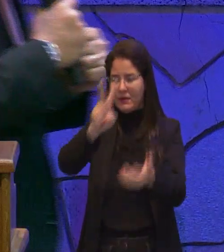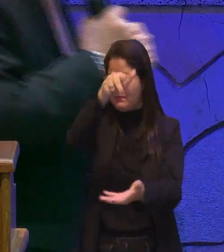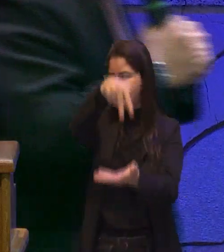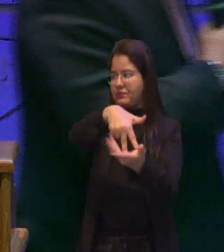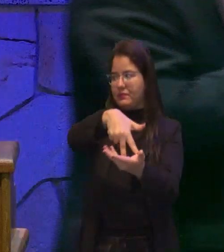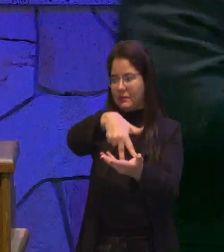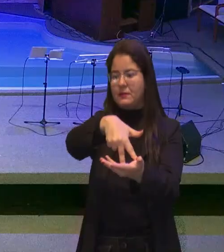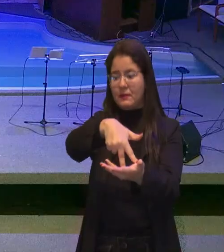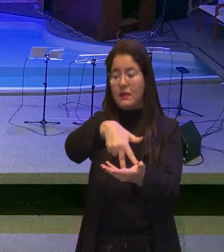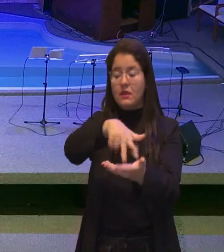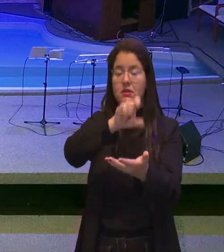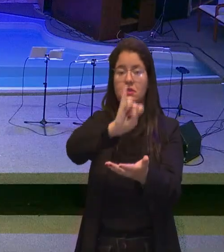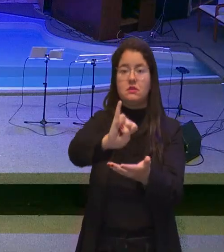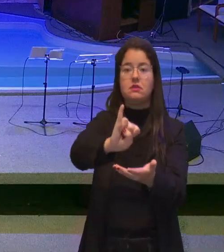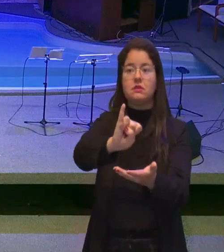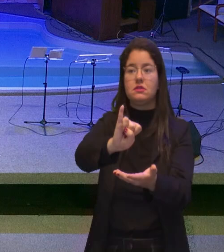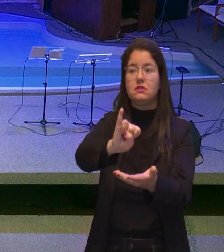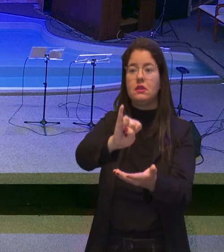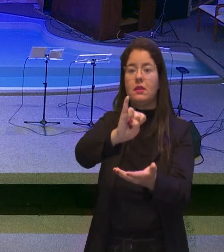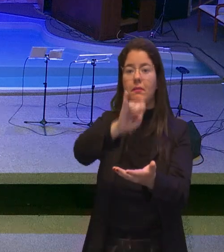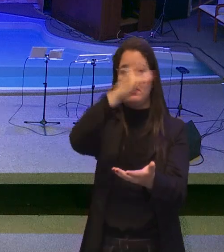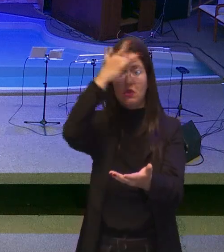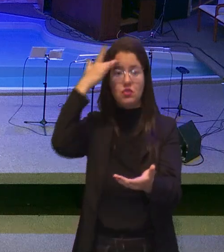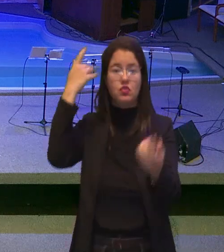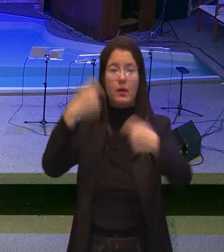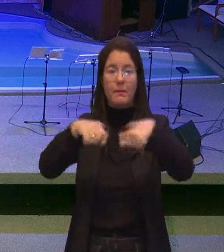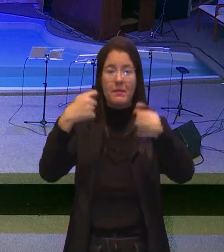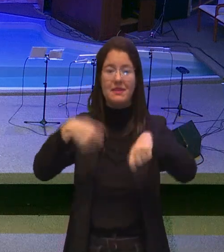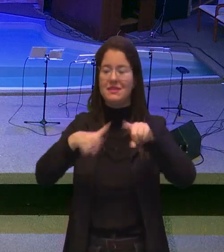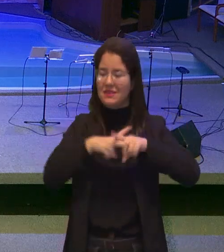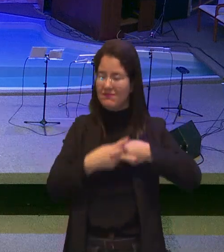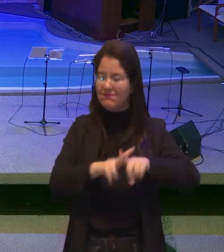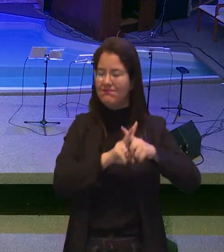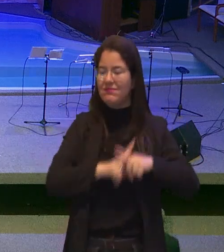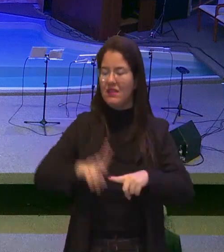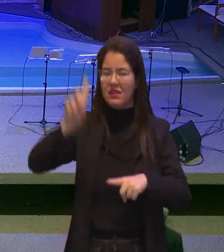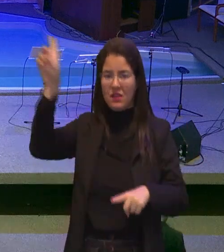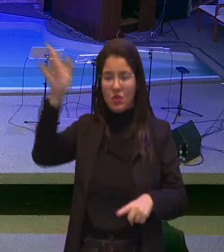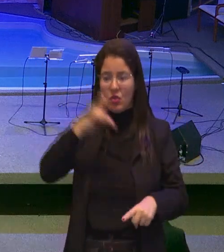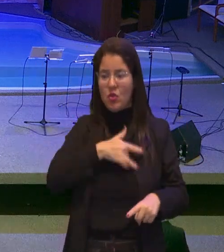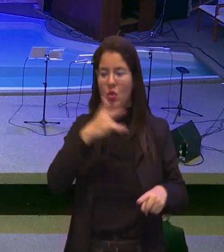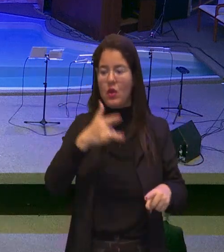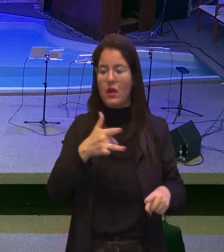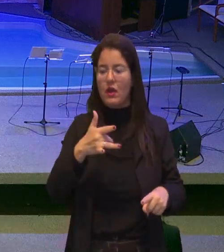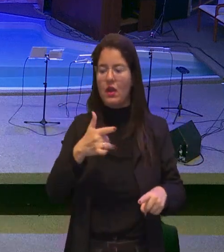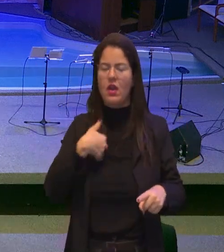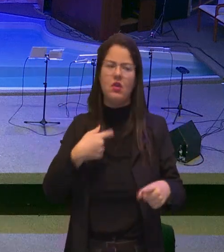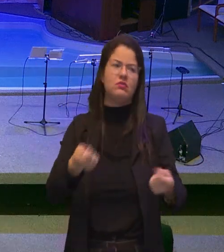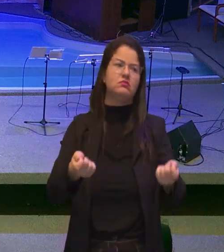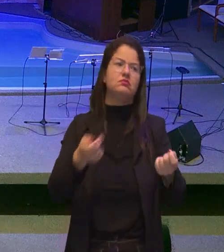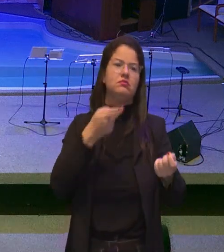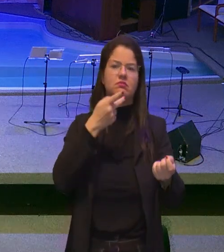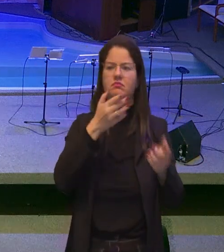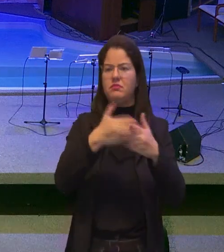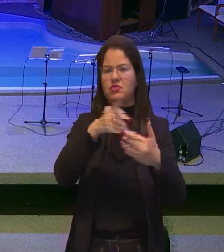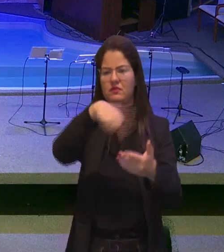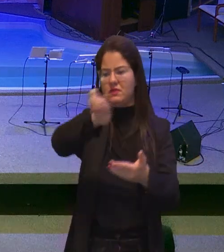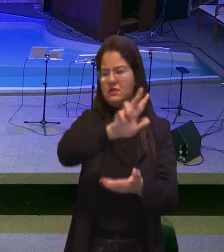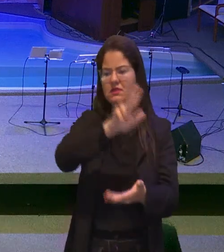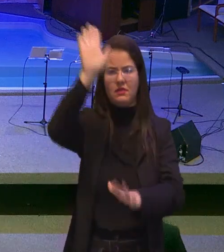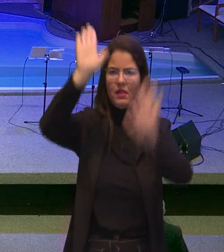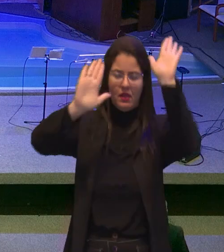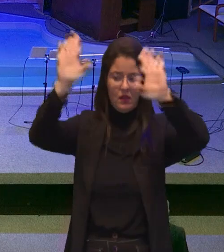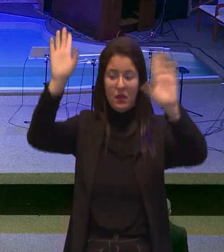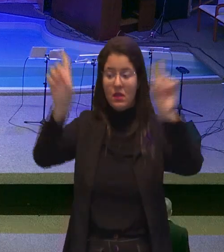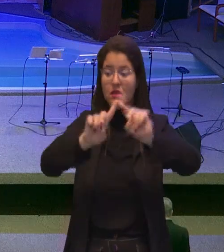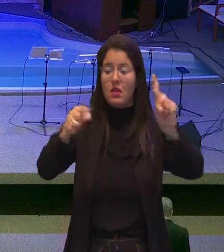alguém precisa desse conserto, desse toque do Senhor agora, eu também não vou pedir você para levantar a sua mão. Eu queria